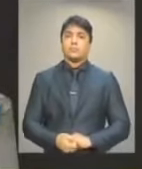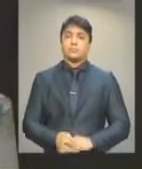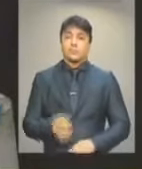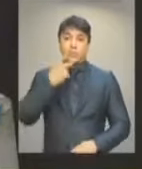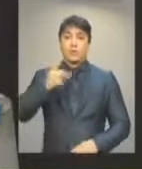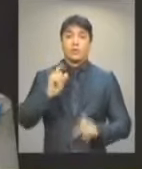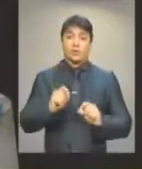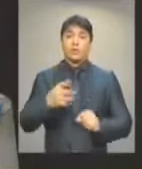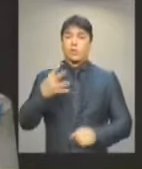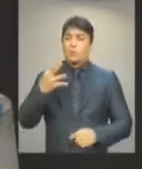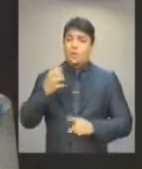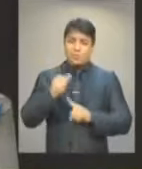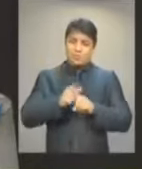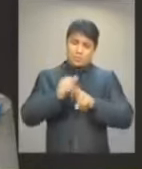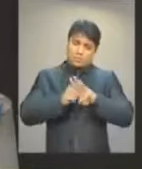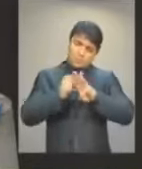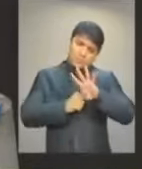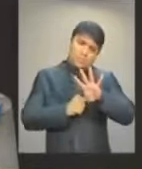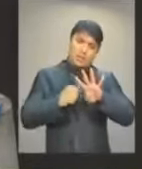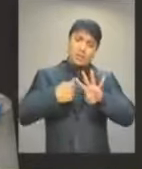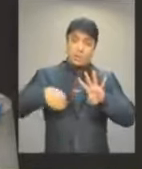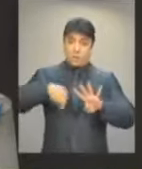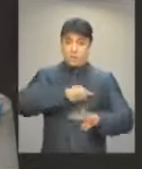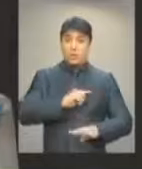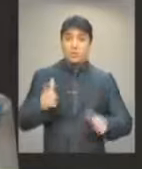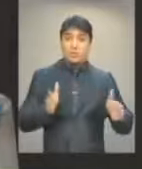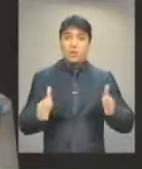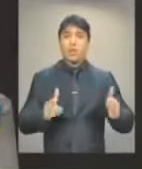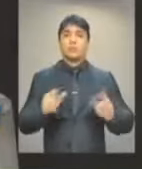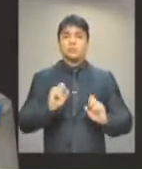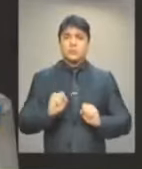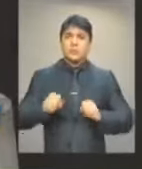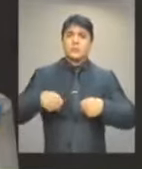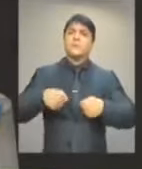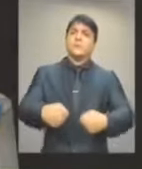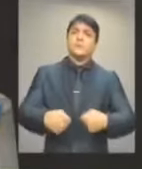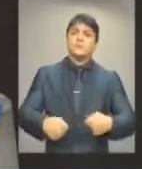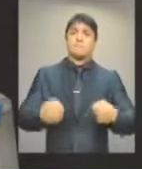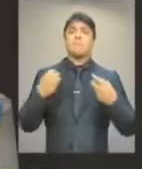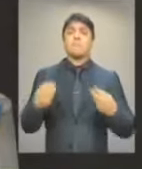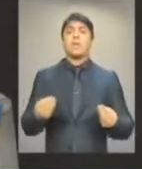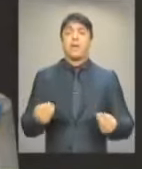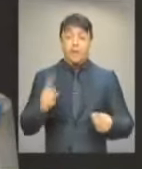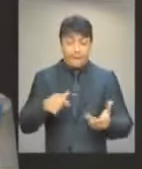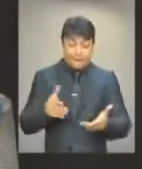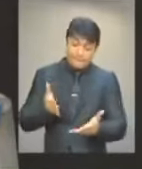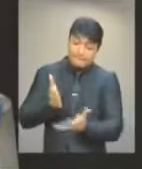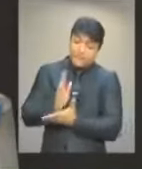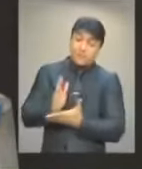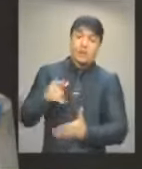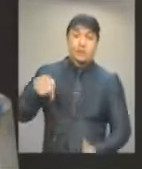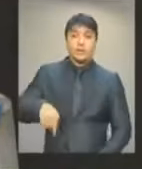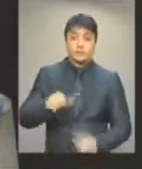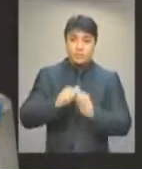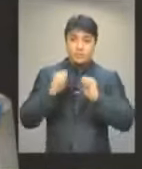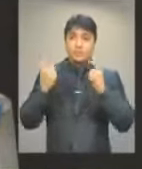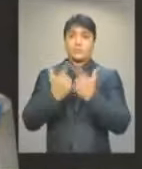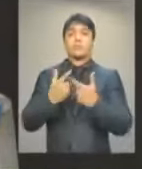nesses 4 meses, o nosso mandato tem se esforçado, sobretudo, para aprovar aqui, nesta